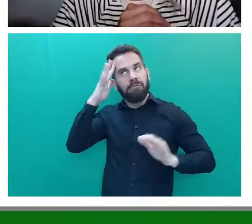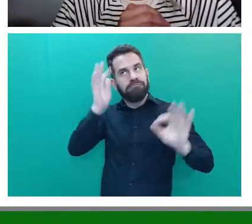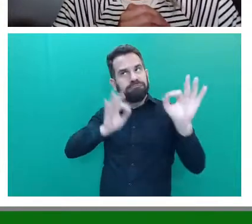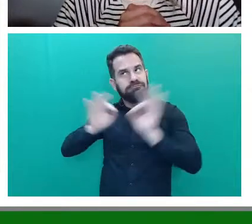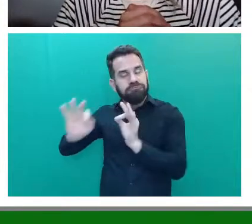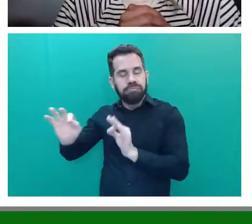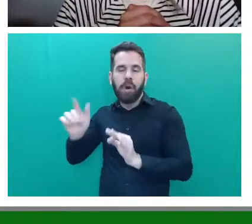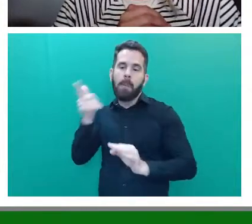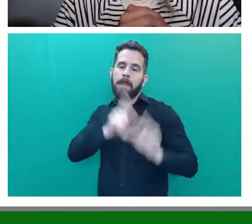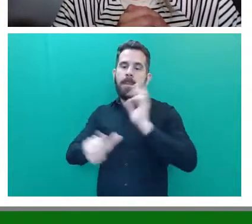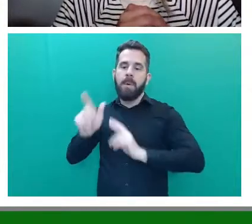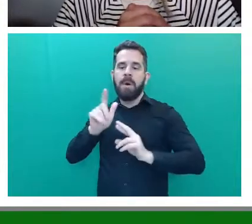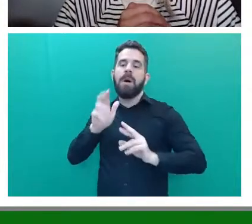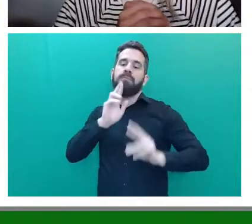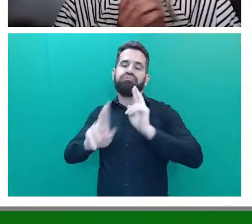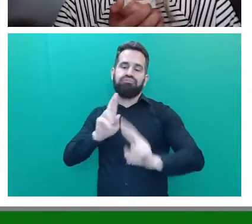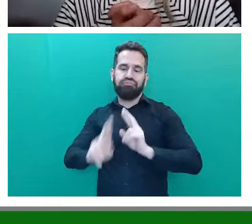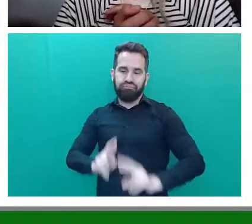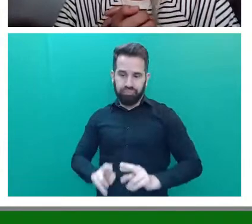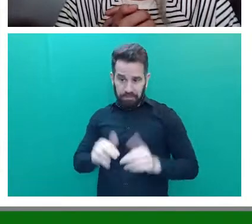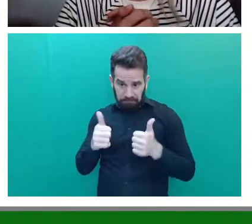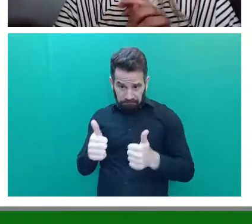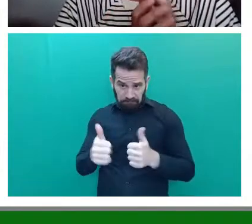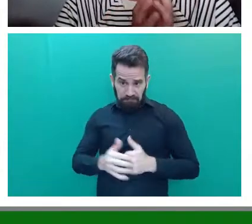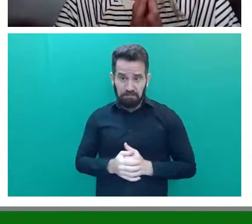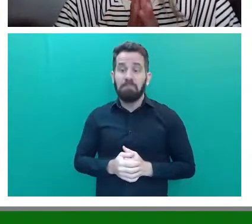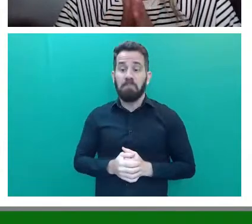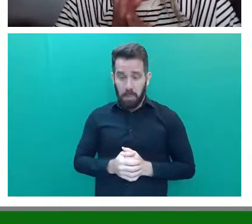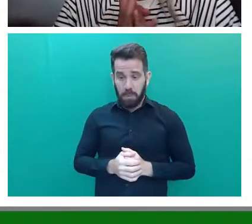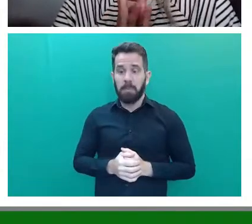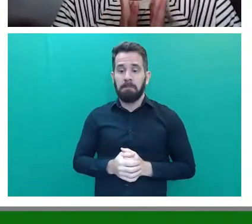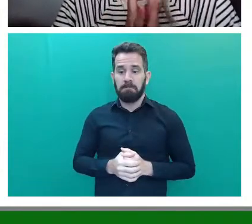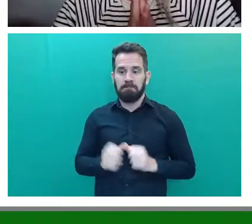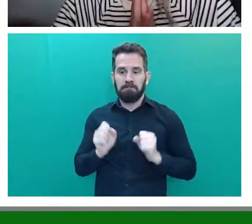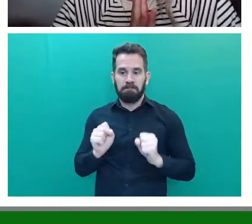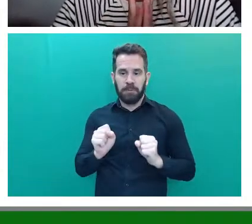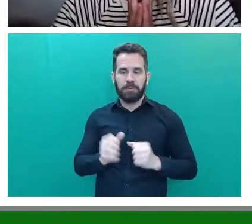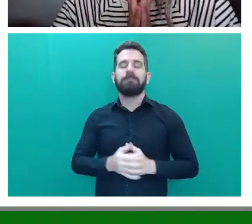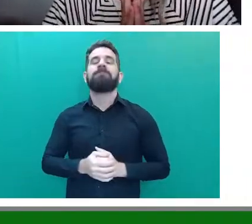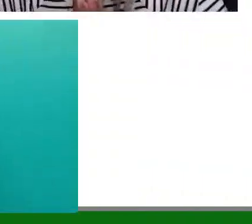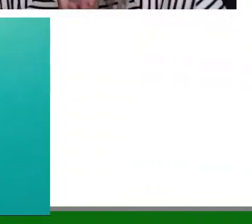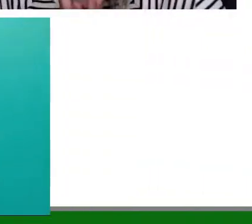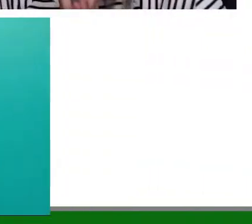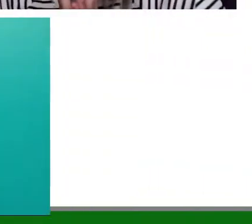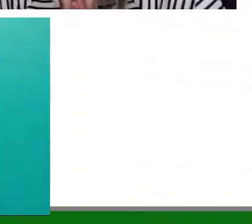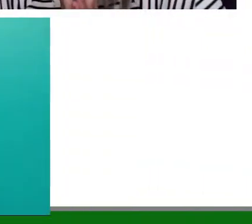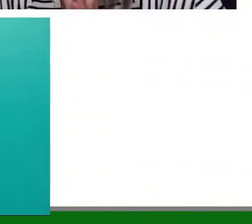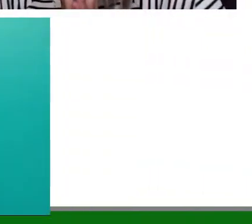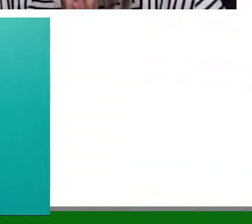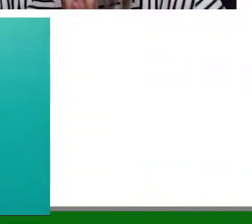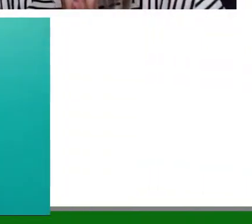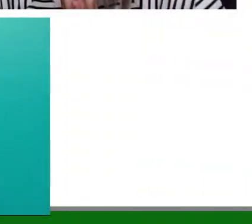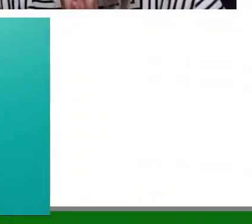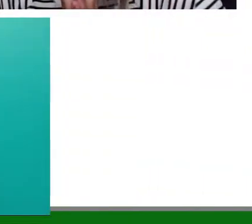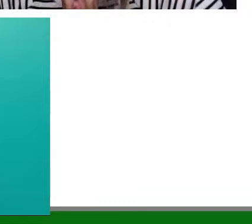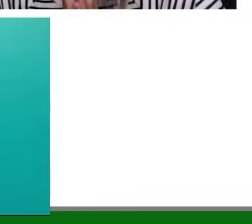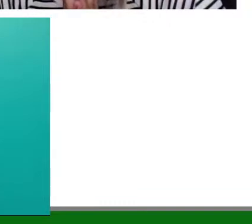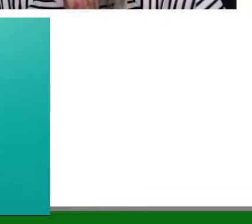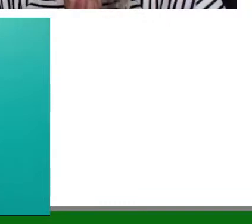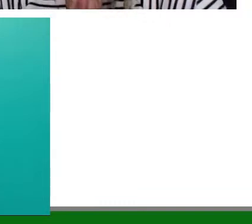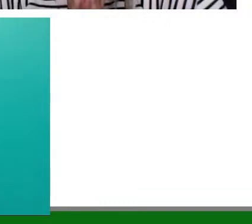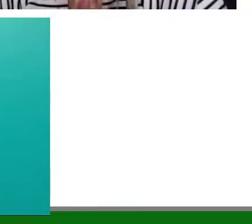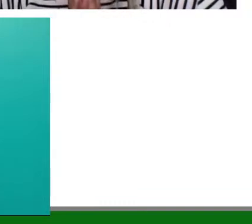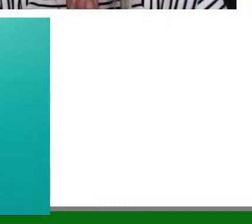as respostas. Tá bom. Pode ser, tranquilo. Renata, segunda pergunta. Tá bom?